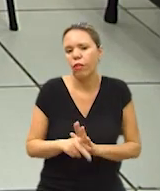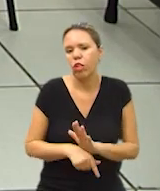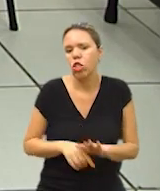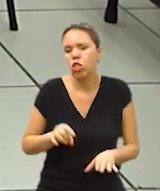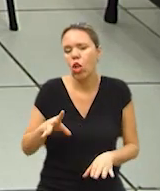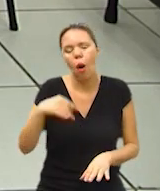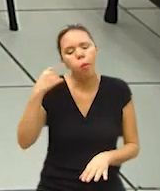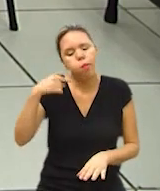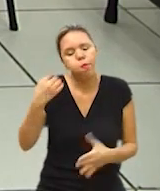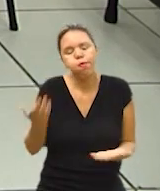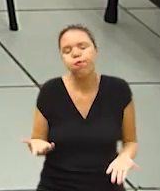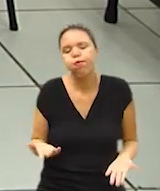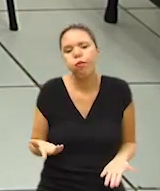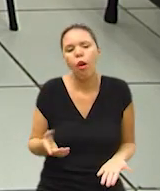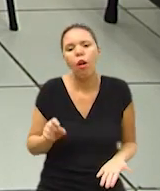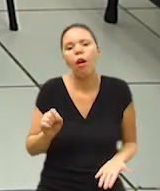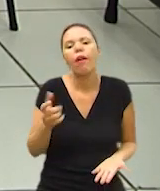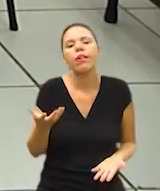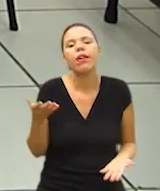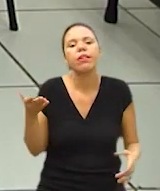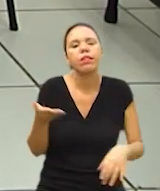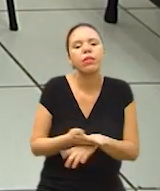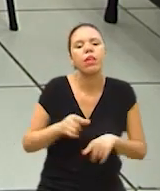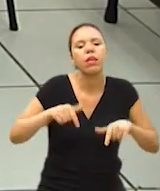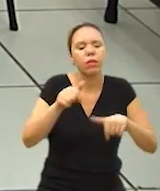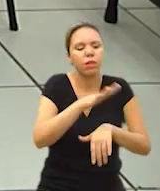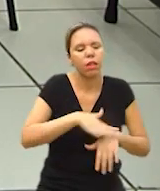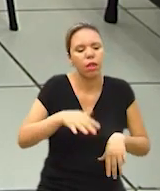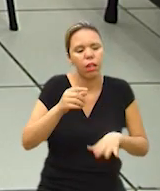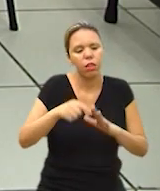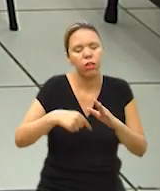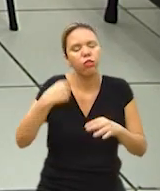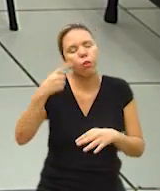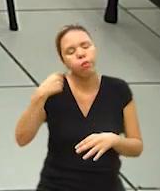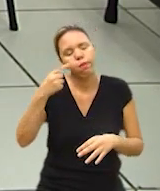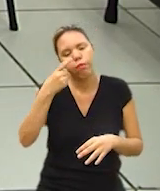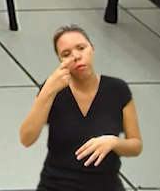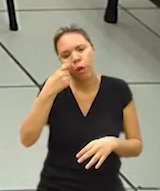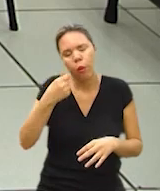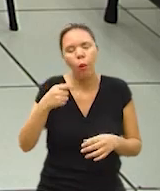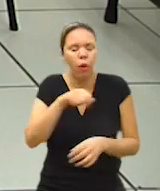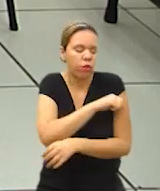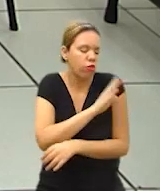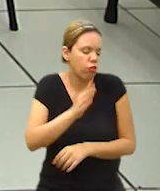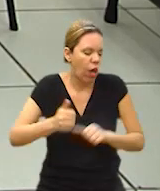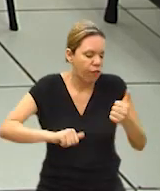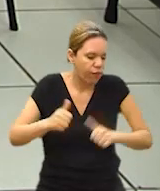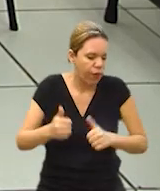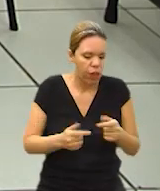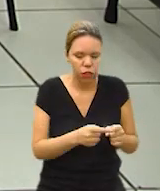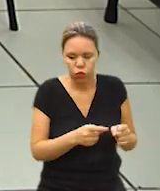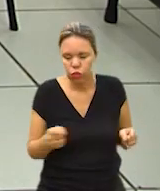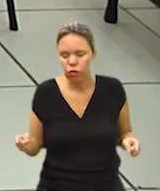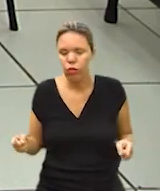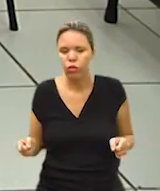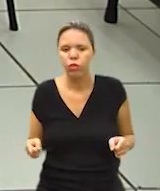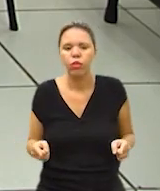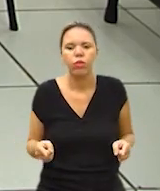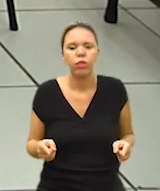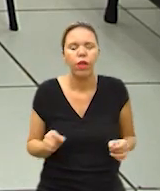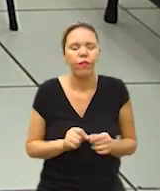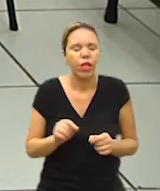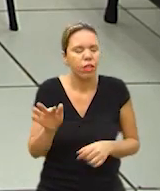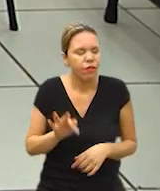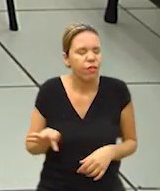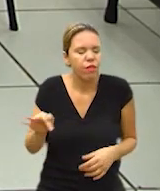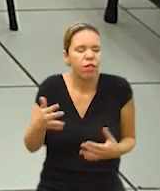dos advogados, né? Só para quem quer atuar na área de direito. O aluno já é avaliado durante aí o período que ele faz